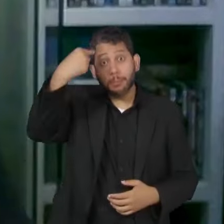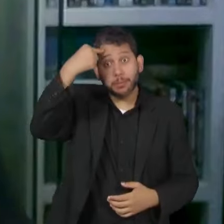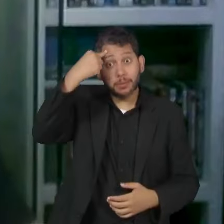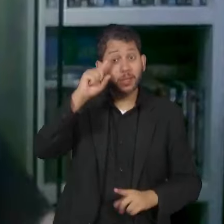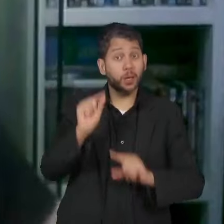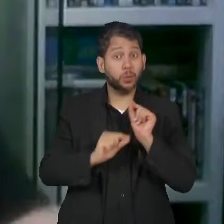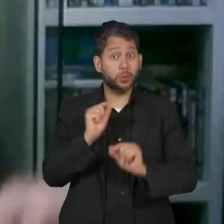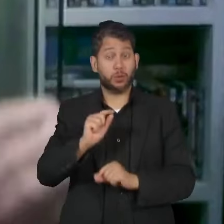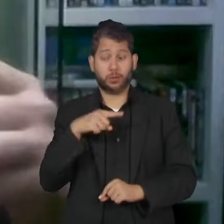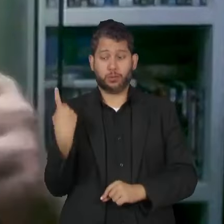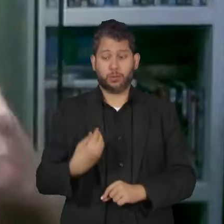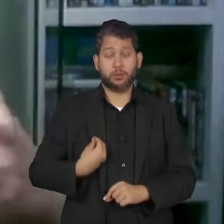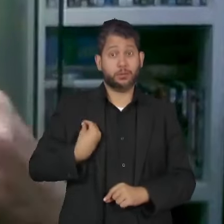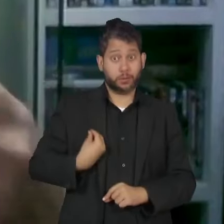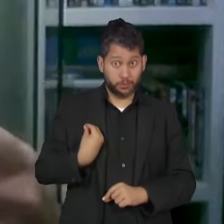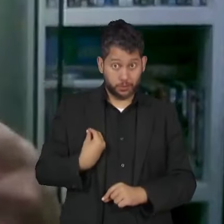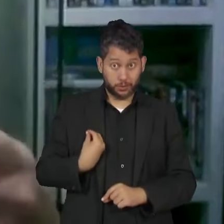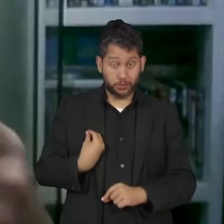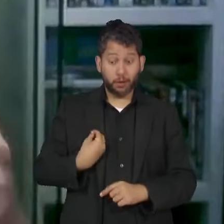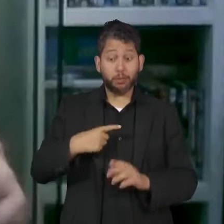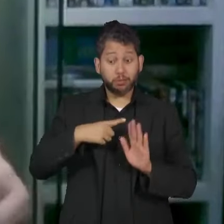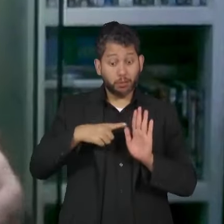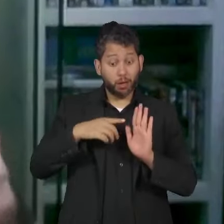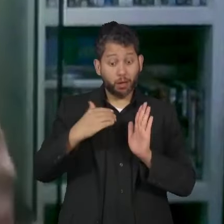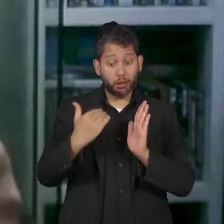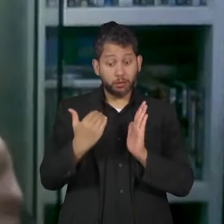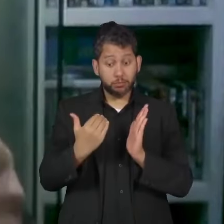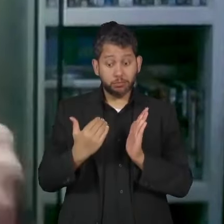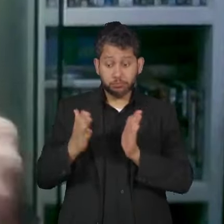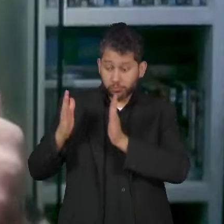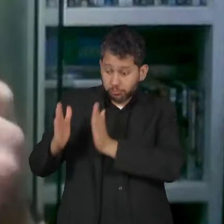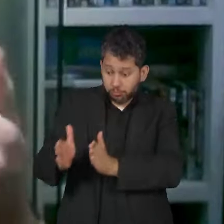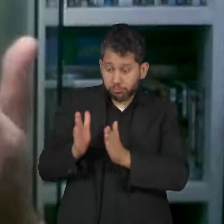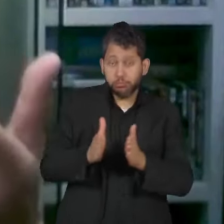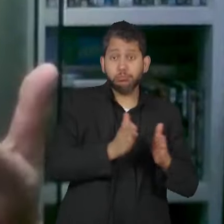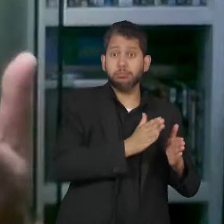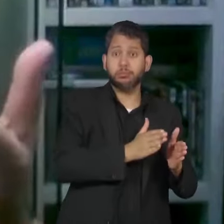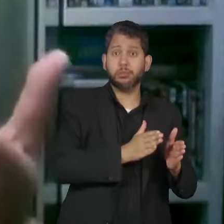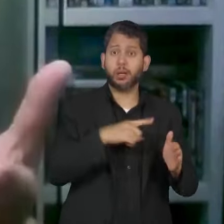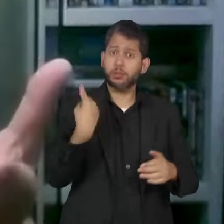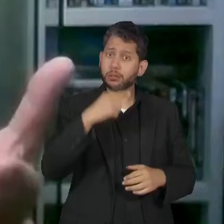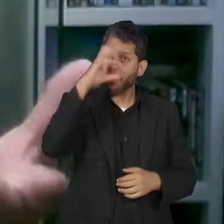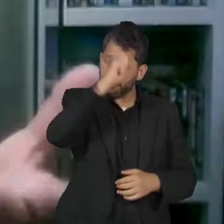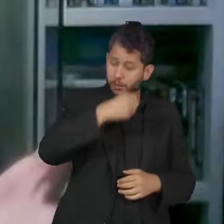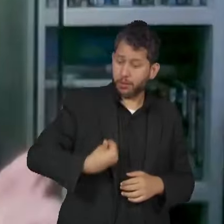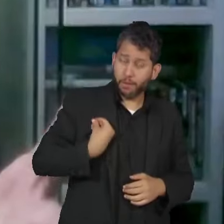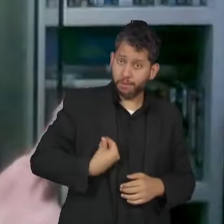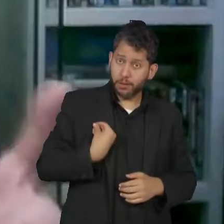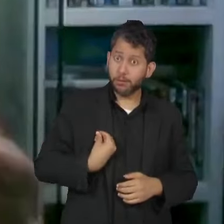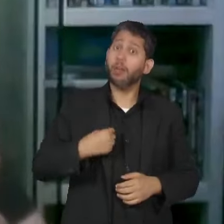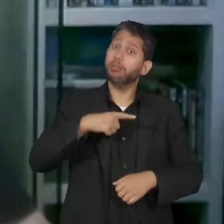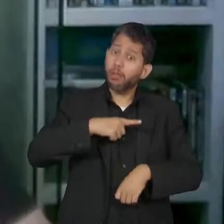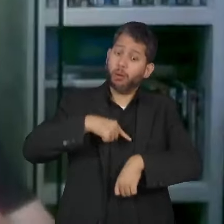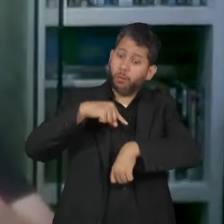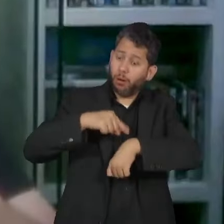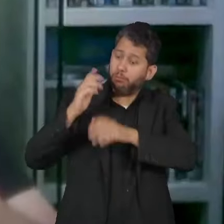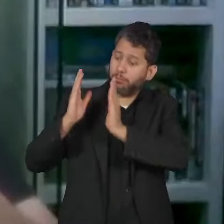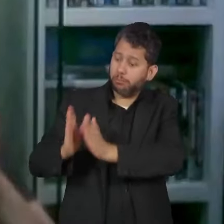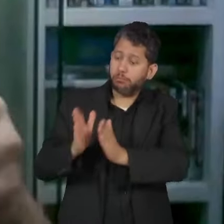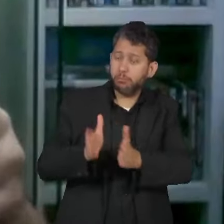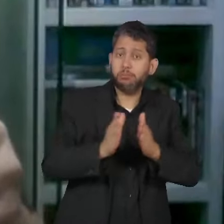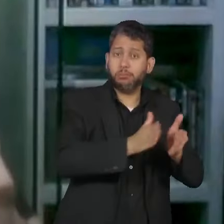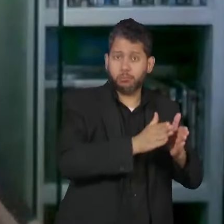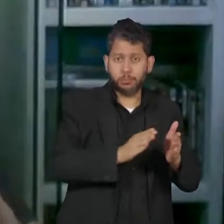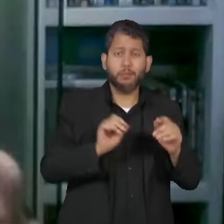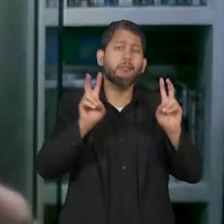a nossa vida, ela é toda regulada por rituais. Nós aprendemos a viver essa vida a partir de